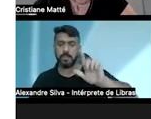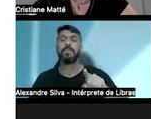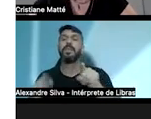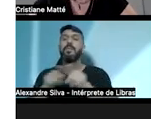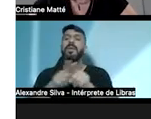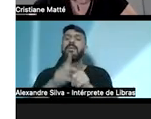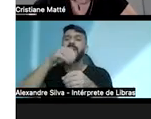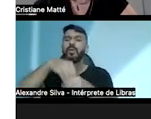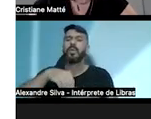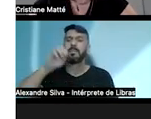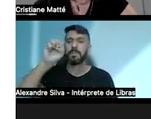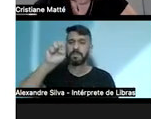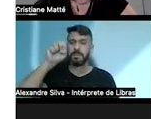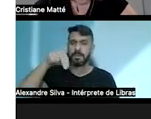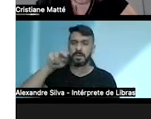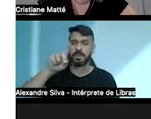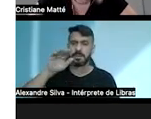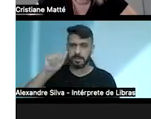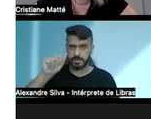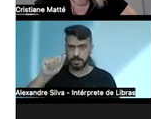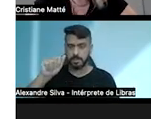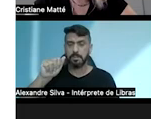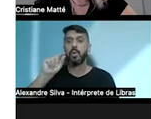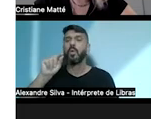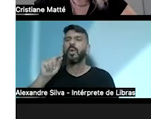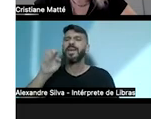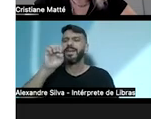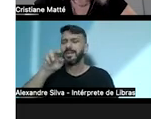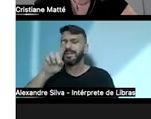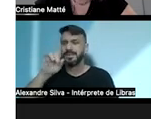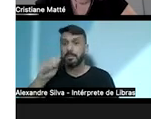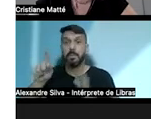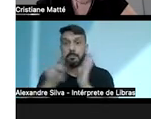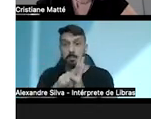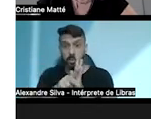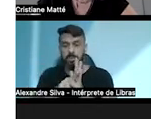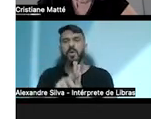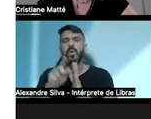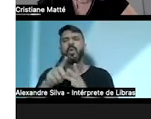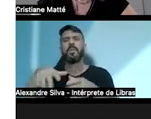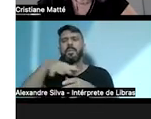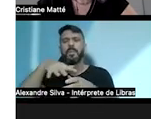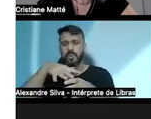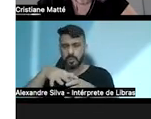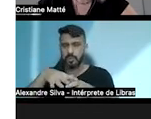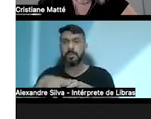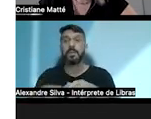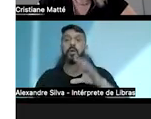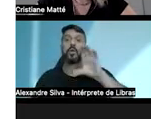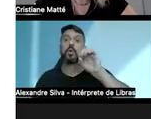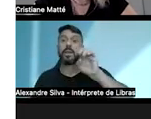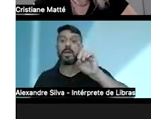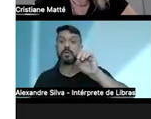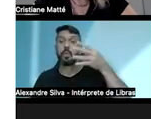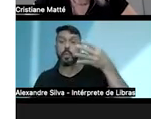mitocôndria. Alfa-cetoglutarato desidrogenase, que é uma enzima que a gente encontra lá no ciclo de Krebs. Complexo 4, que é uma enzima que a